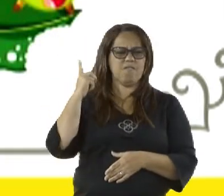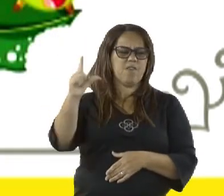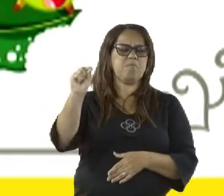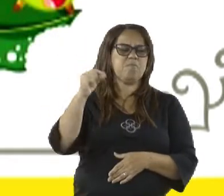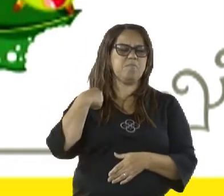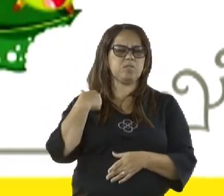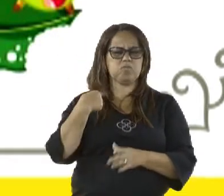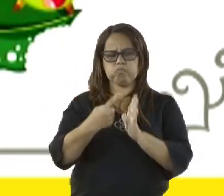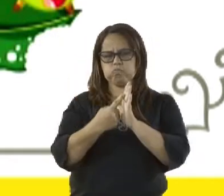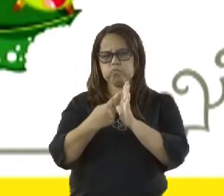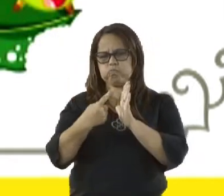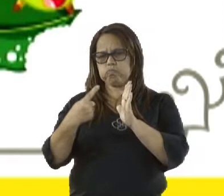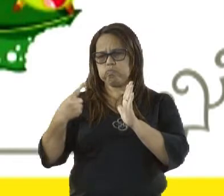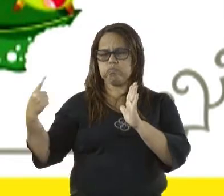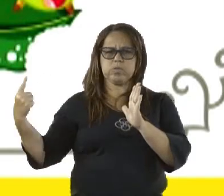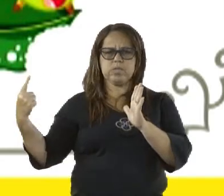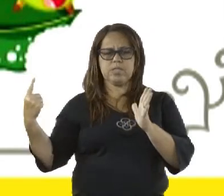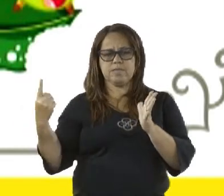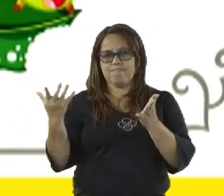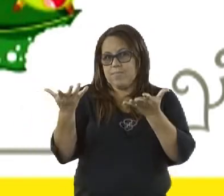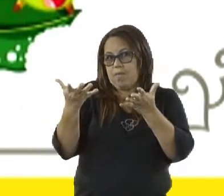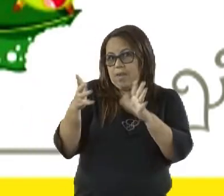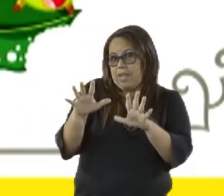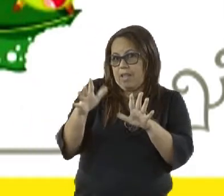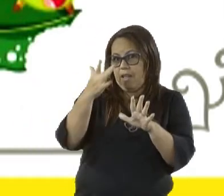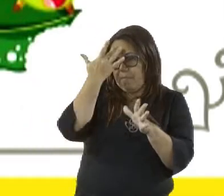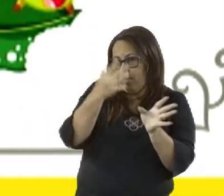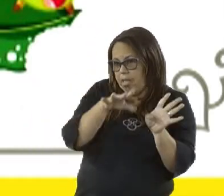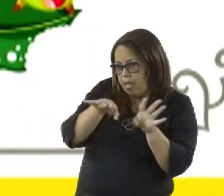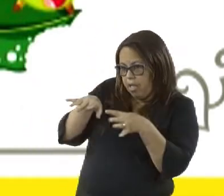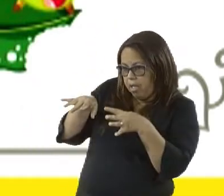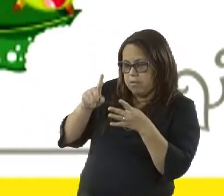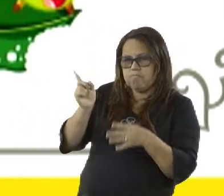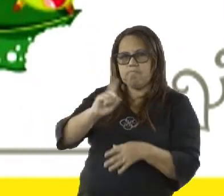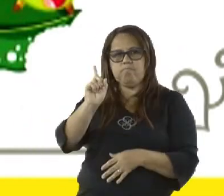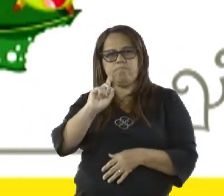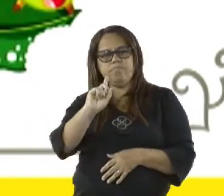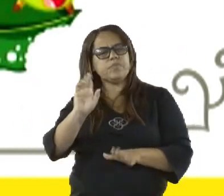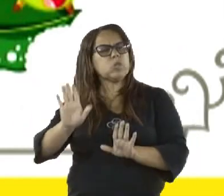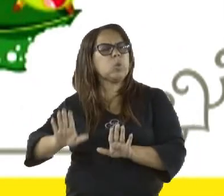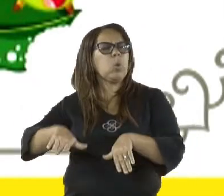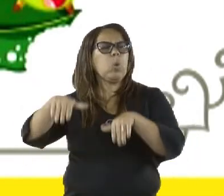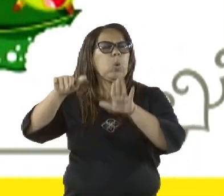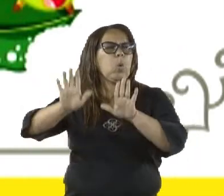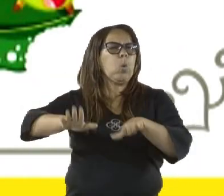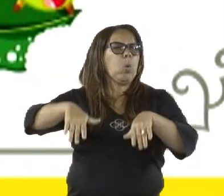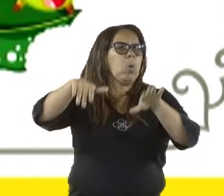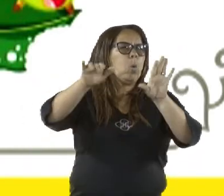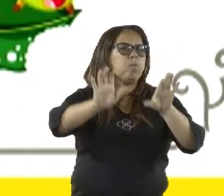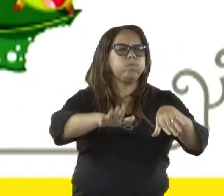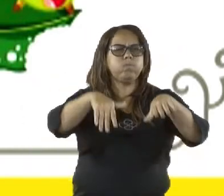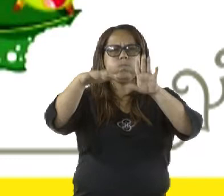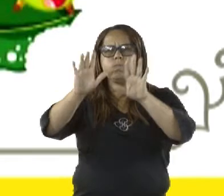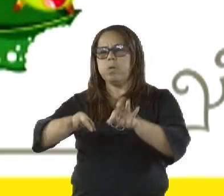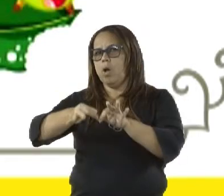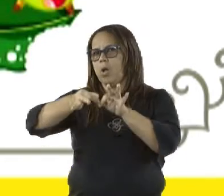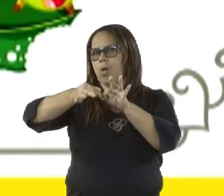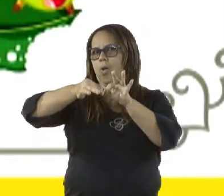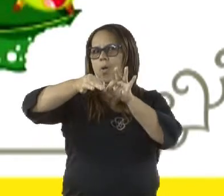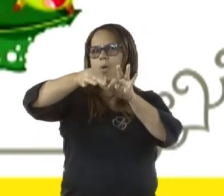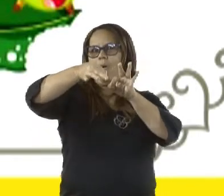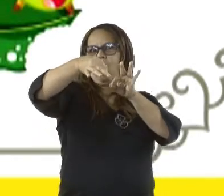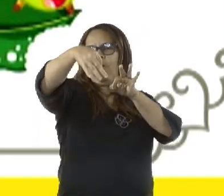todos. Decidiu que não queria mais ser vista por ninguém. Então voou para longe, até onde suas asinhas sem